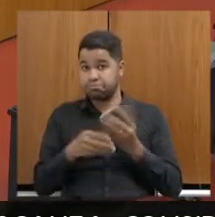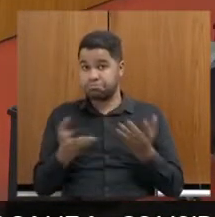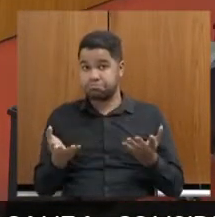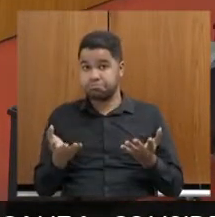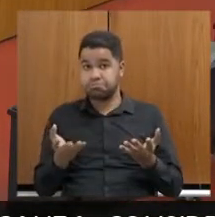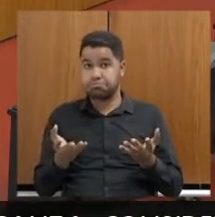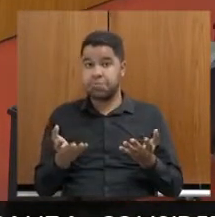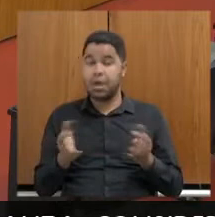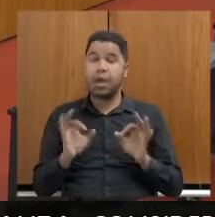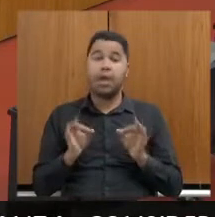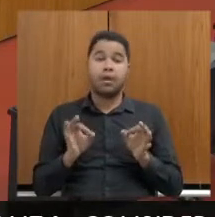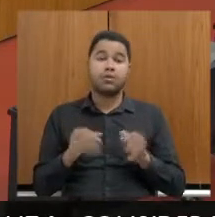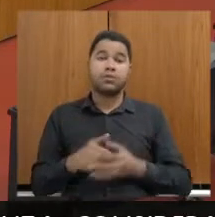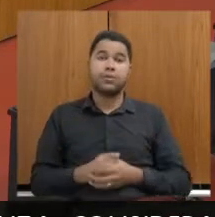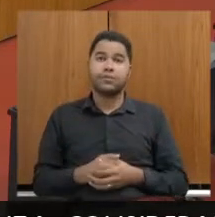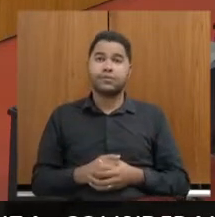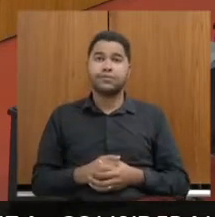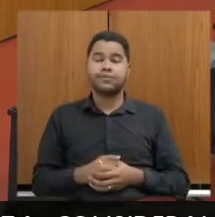mesmo